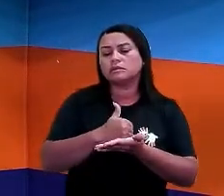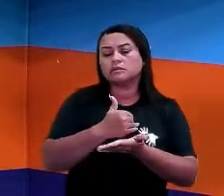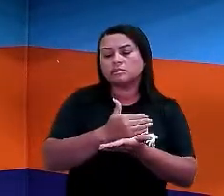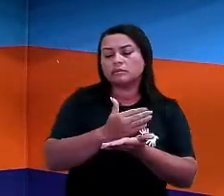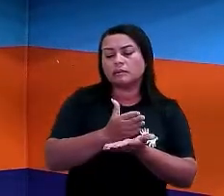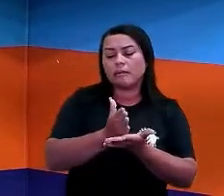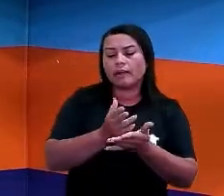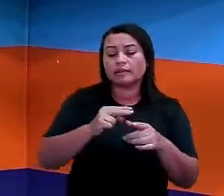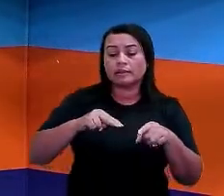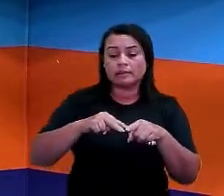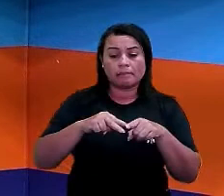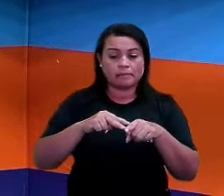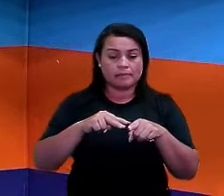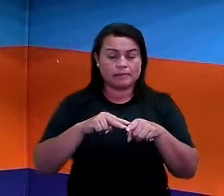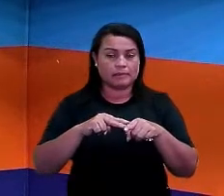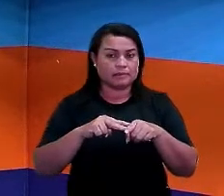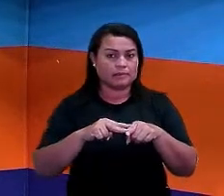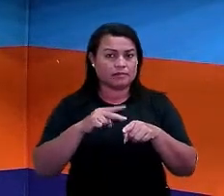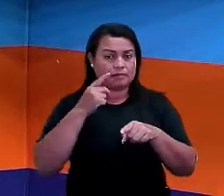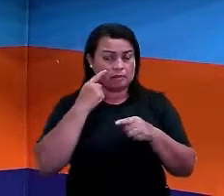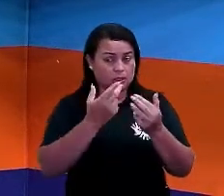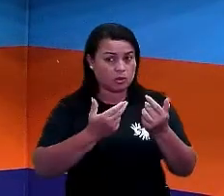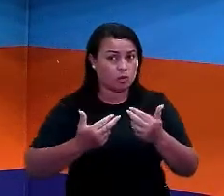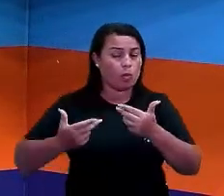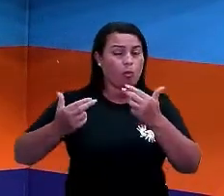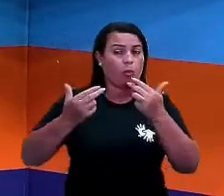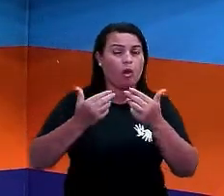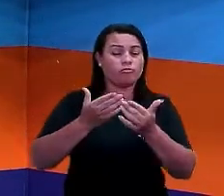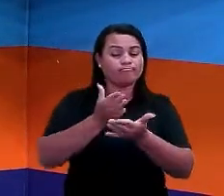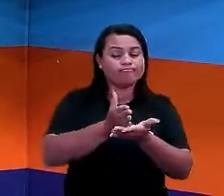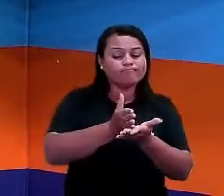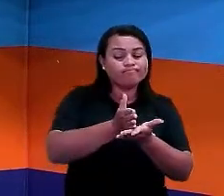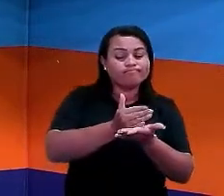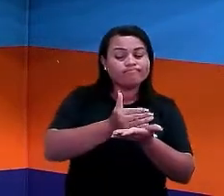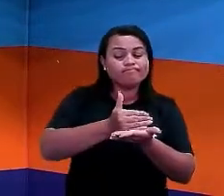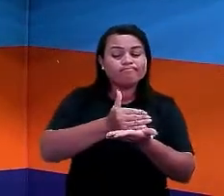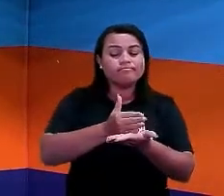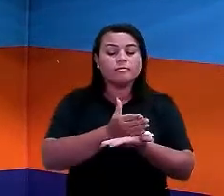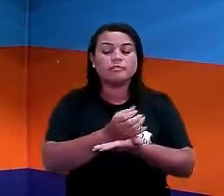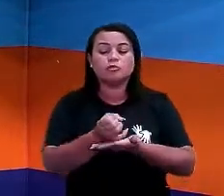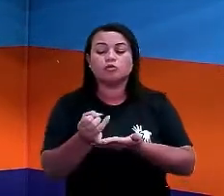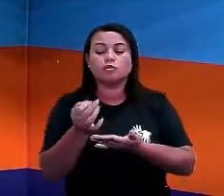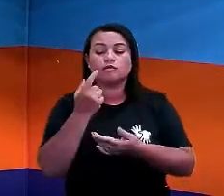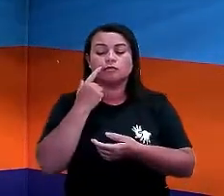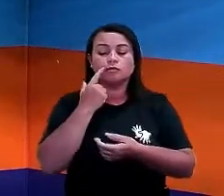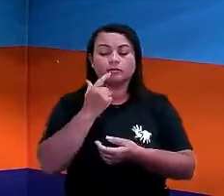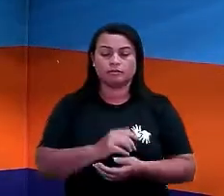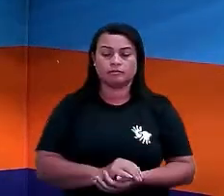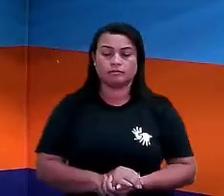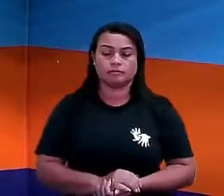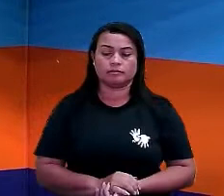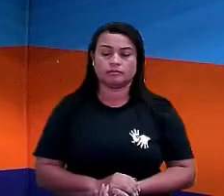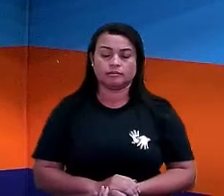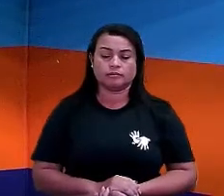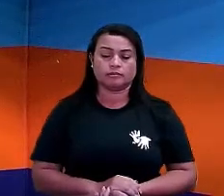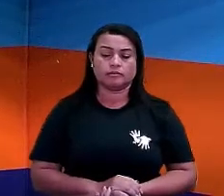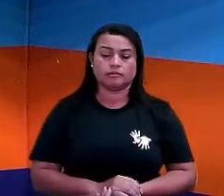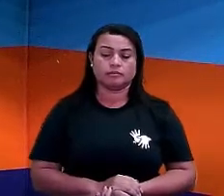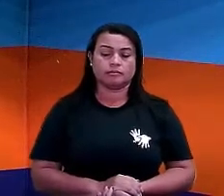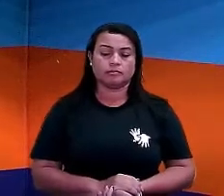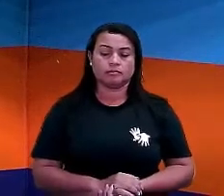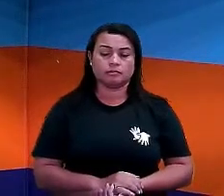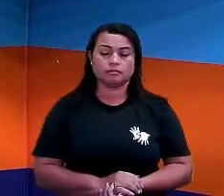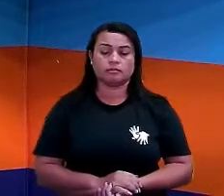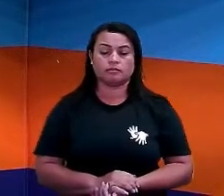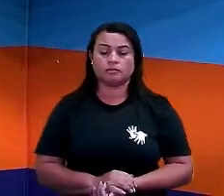foi dividida? Temos a pizza e aí ela foi dividida. Vamos contar. Peguei aqui